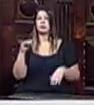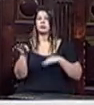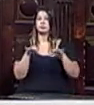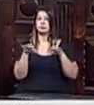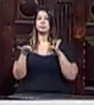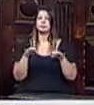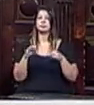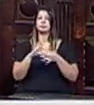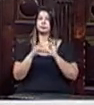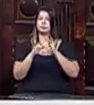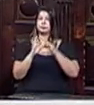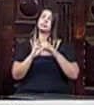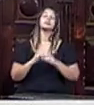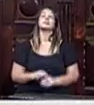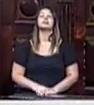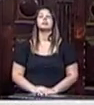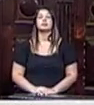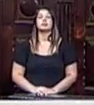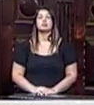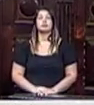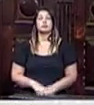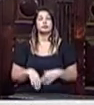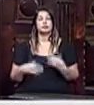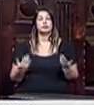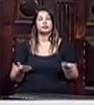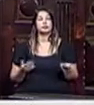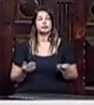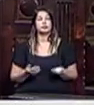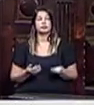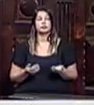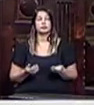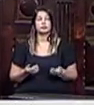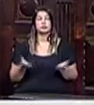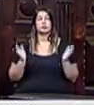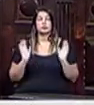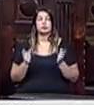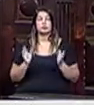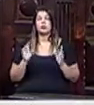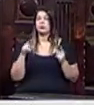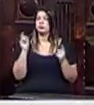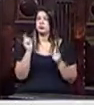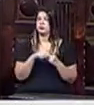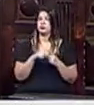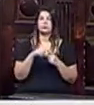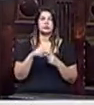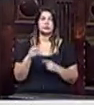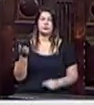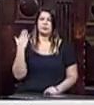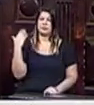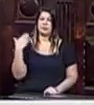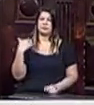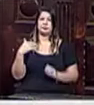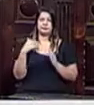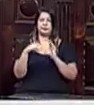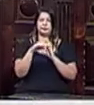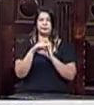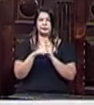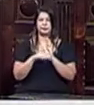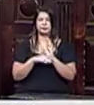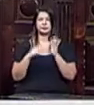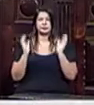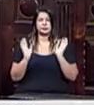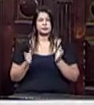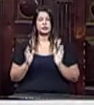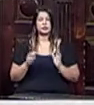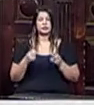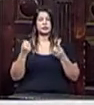do 2016. Pois bem, então, o objetivo, toda a fundamentação para a